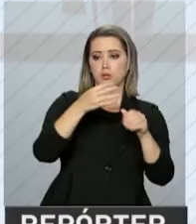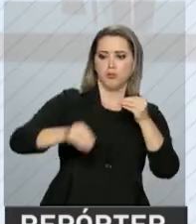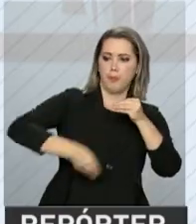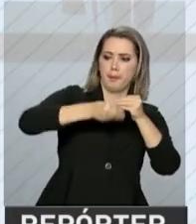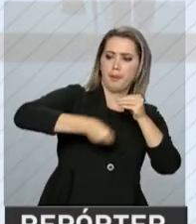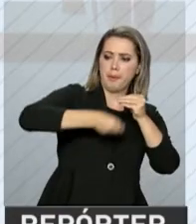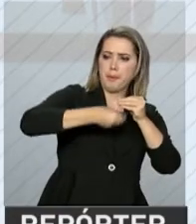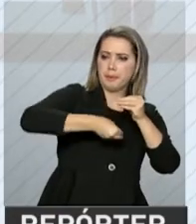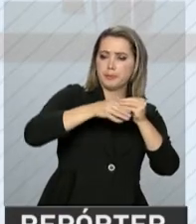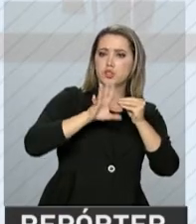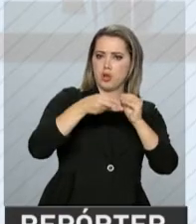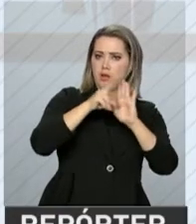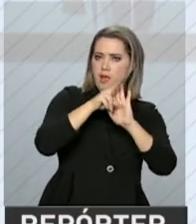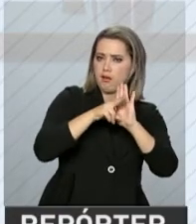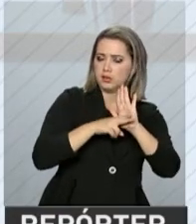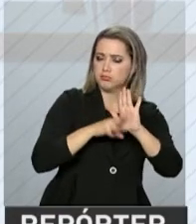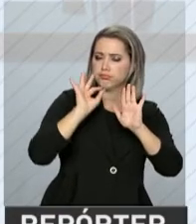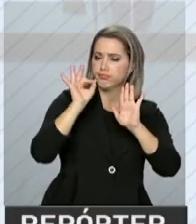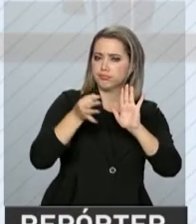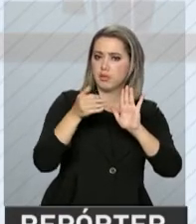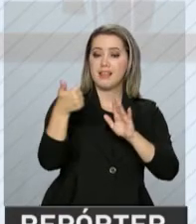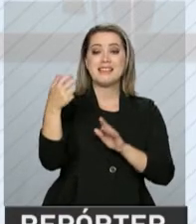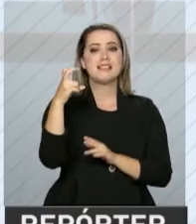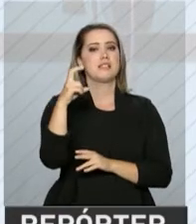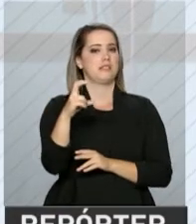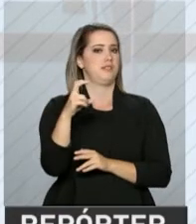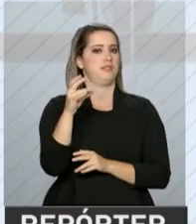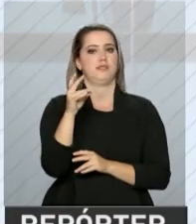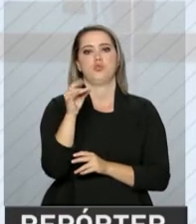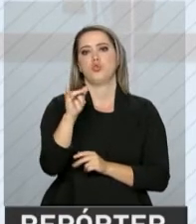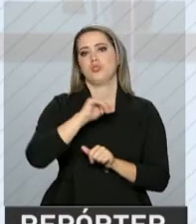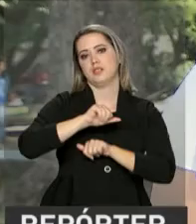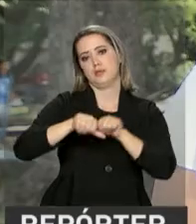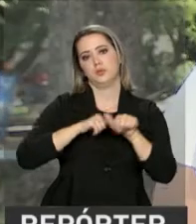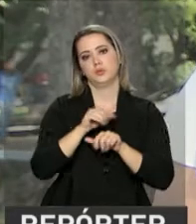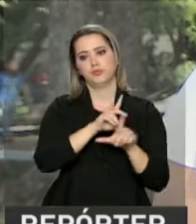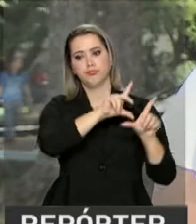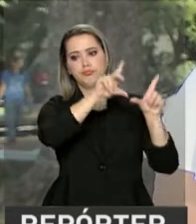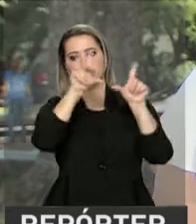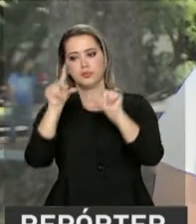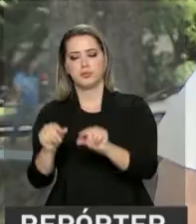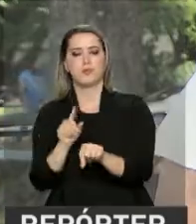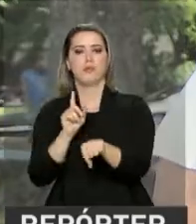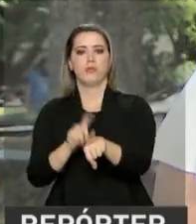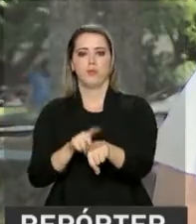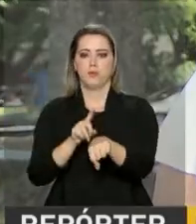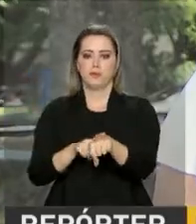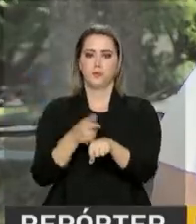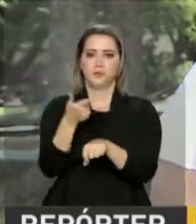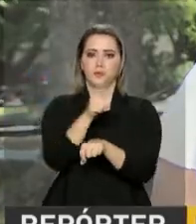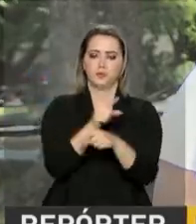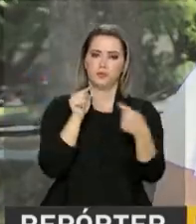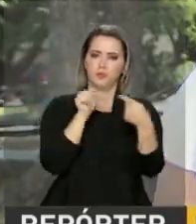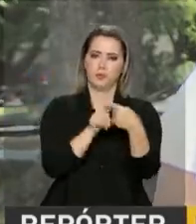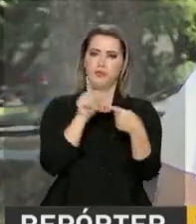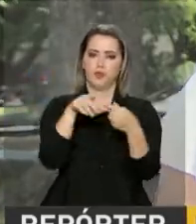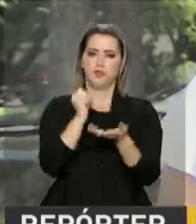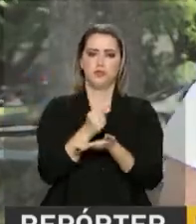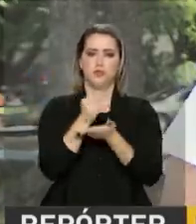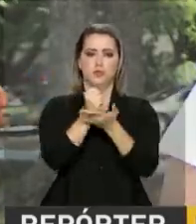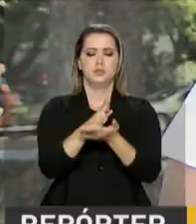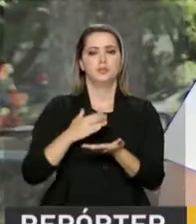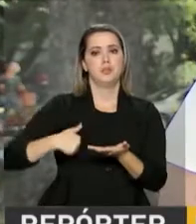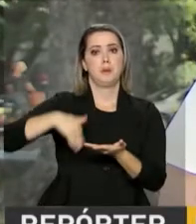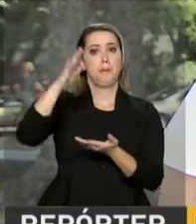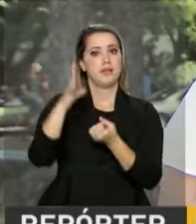editais e contratos esse tempo vai cair para no máximo 15 dias outro objetivo importante da medida é oferecer mais